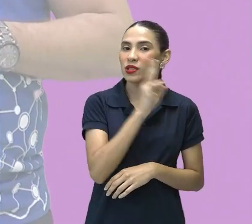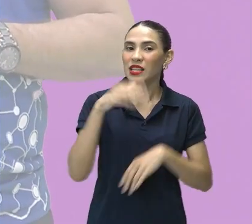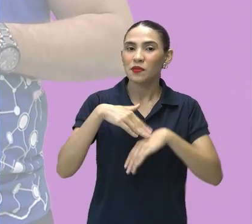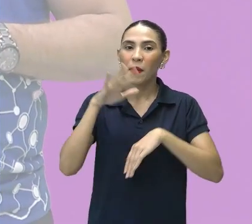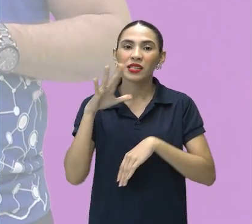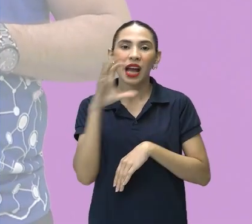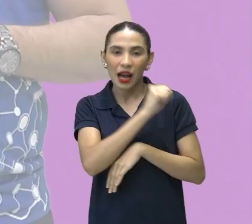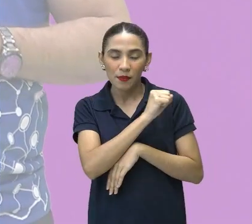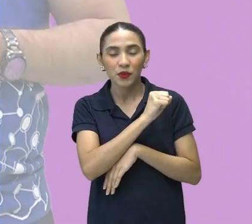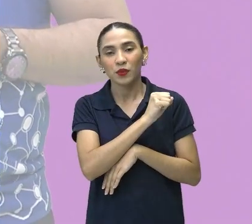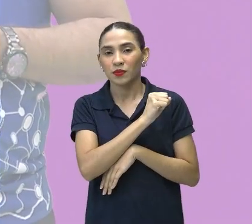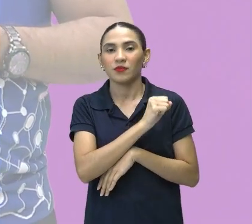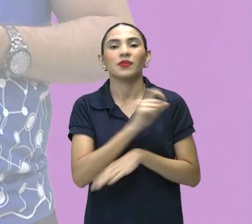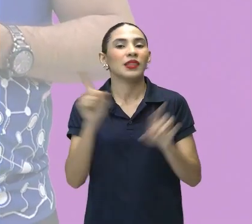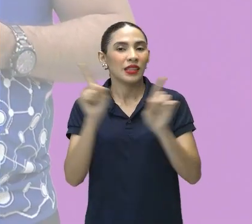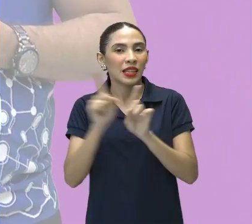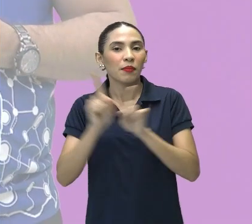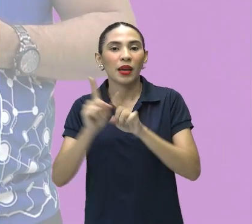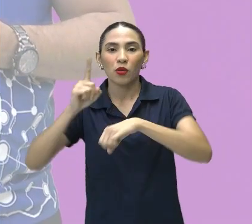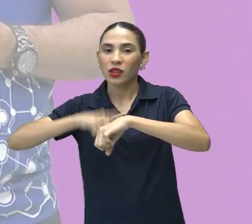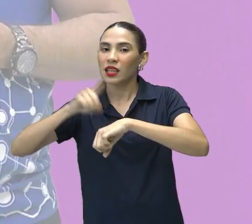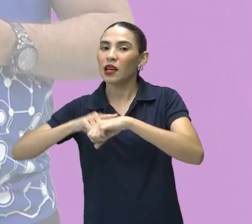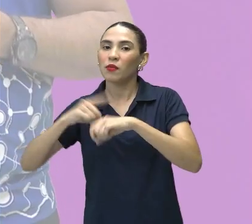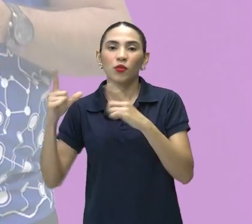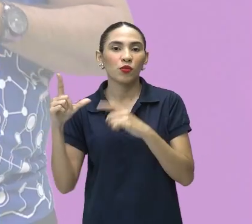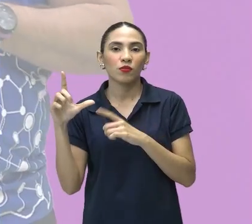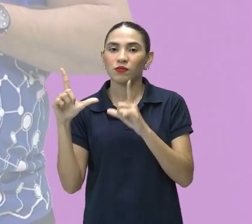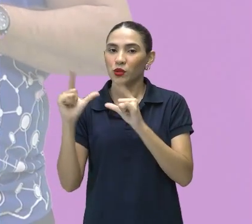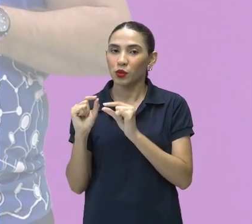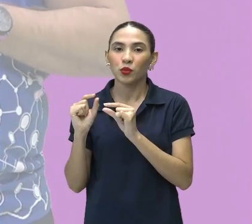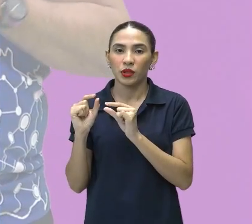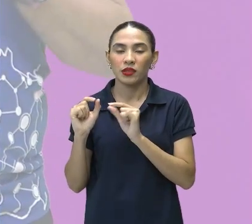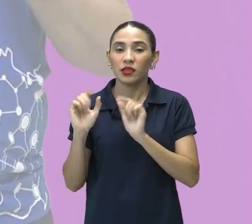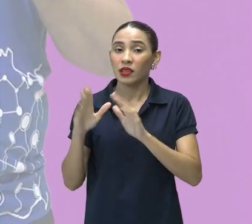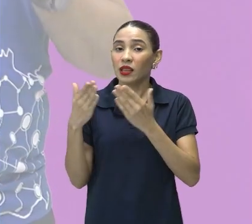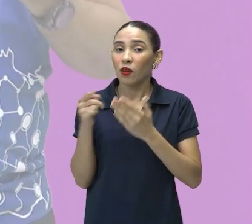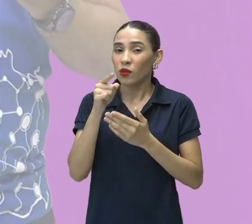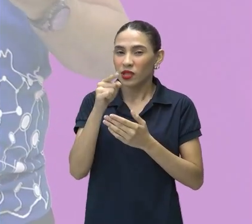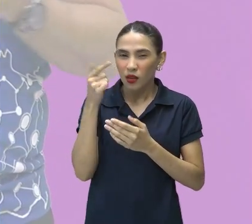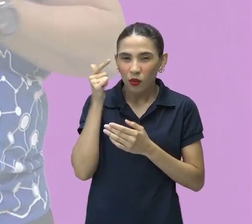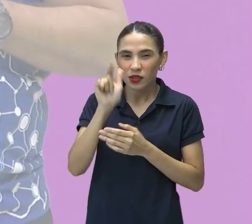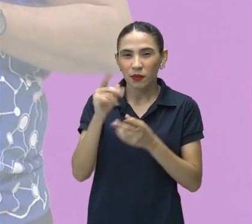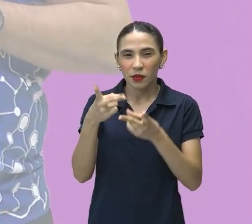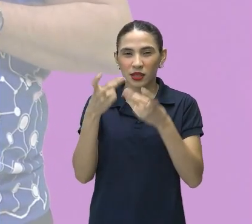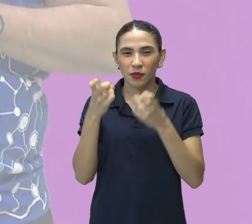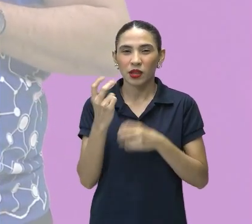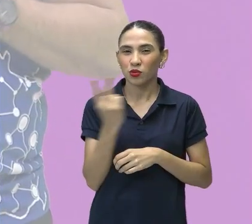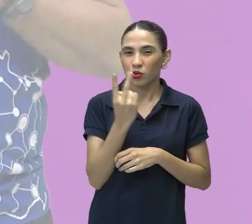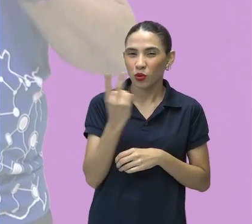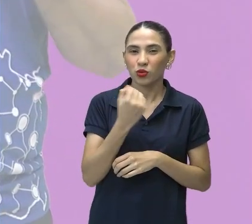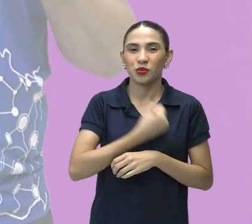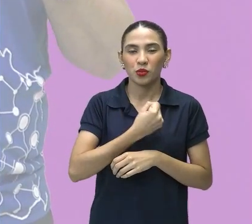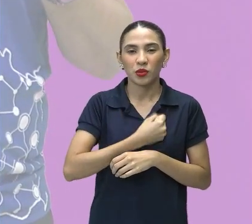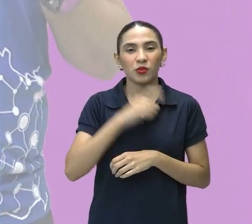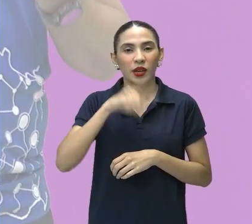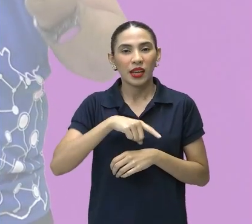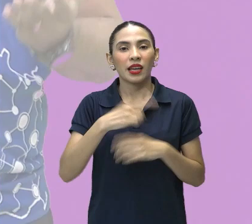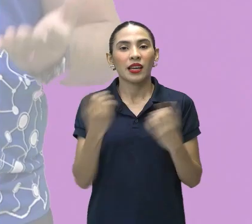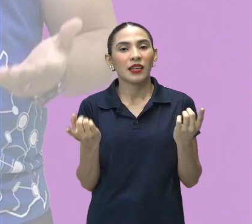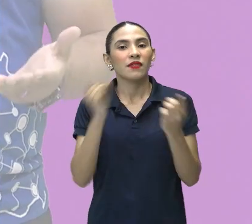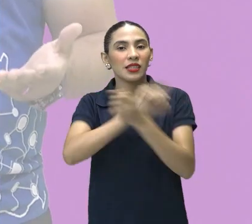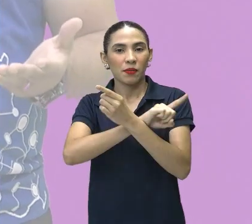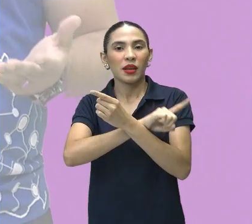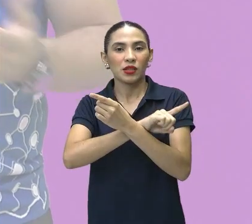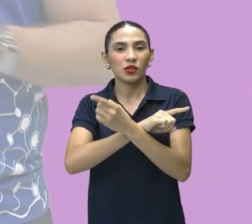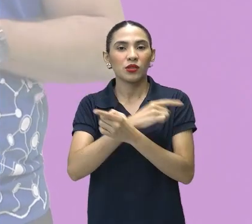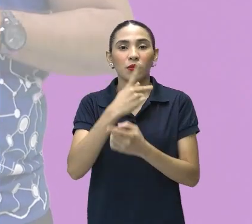velocidade, automaticamente eu diminuo o meu tempo. Então, você consegue observar que as duas grandezas são